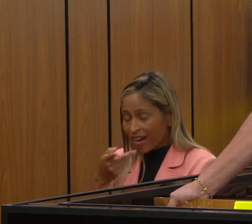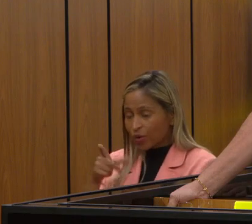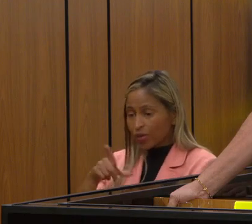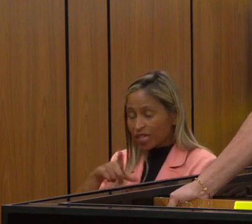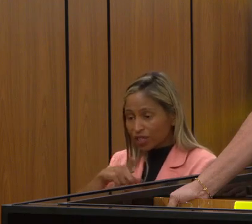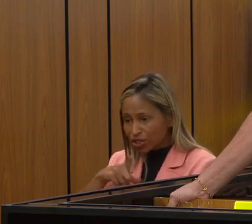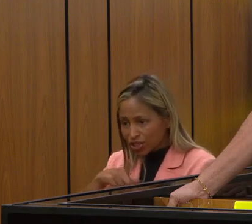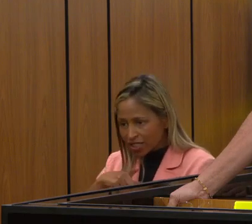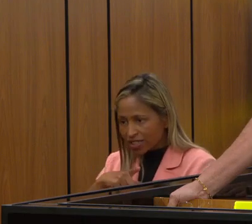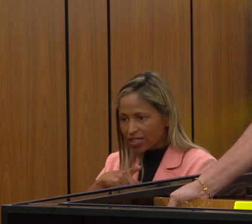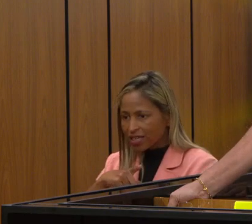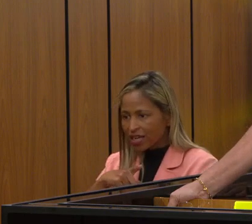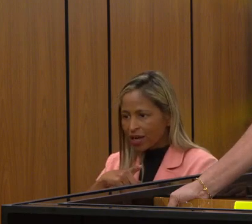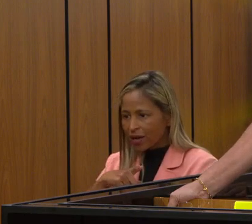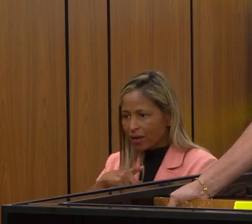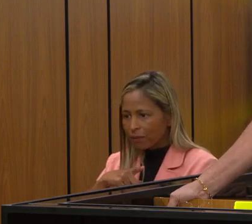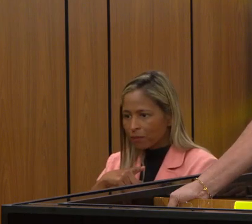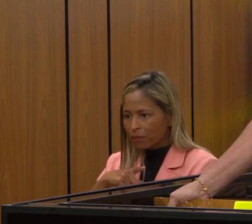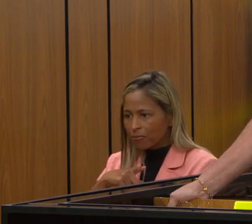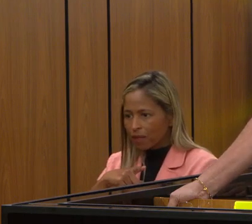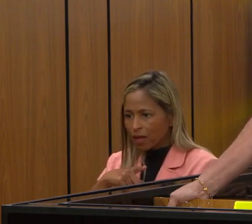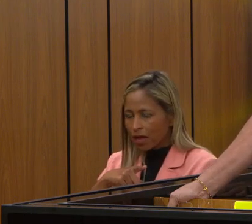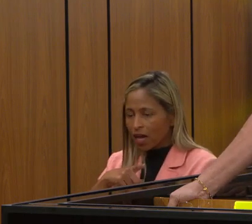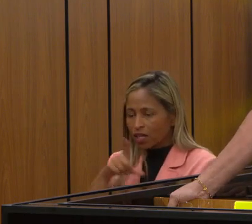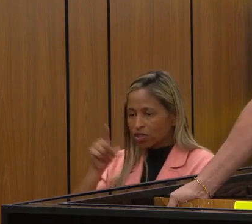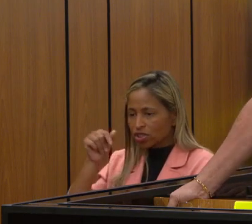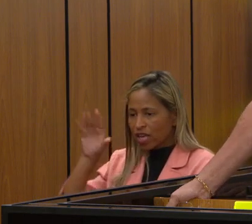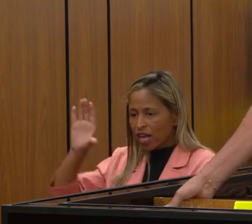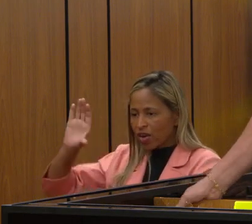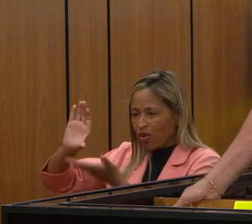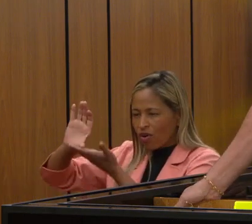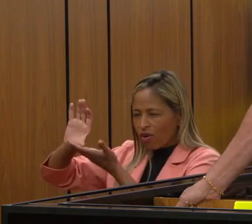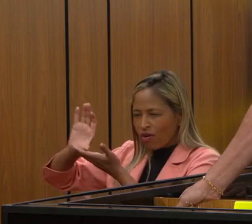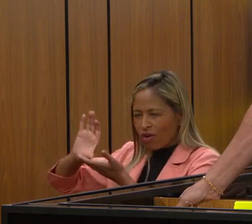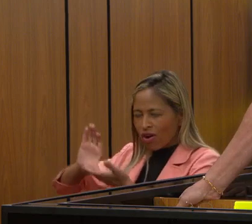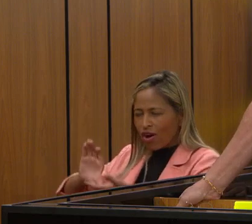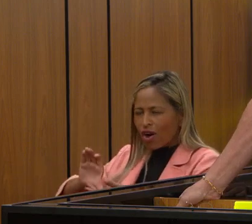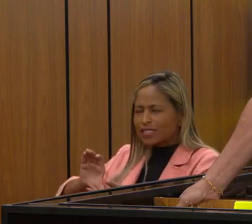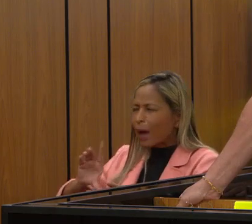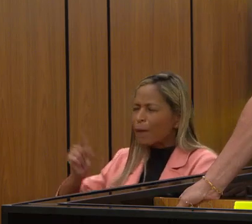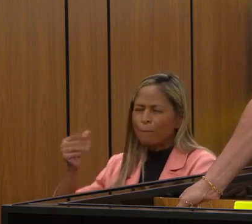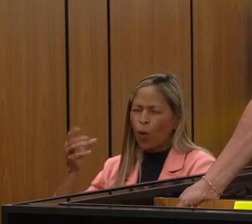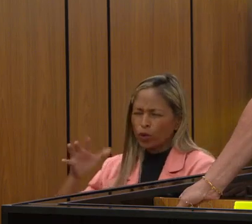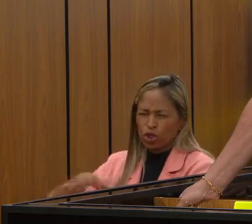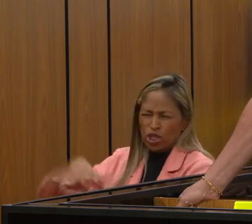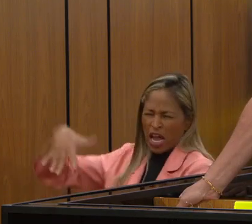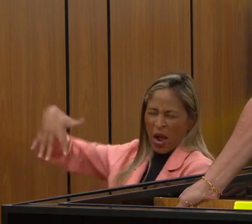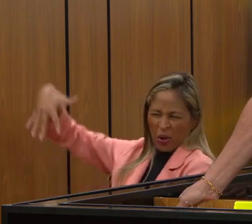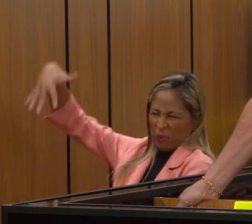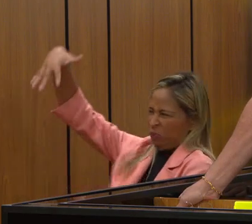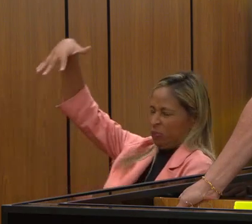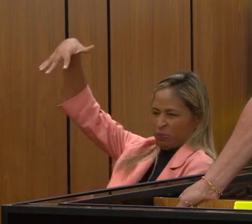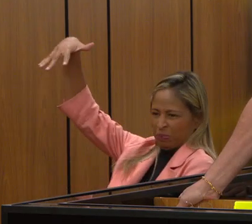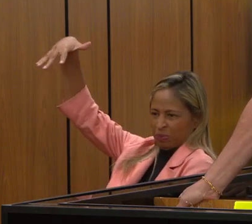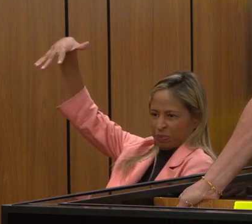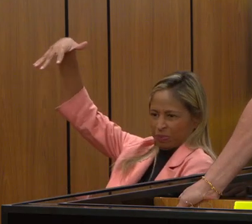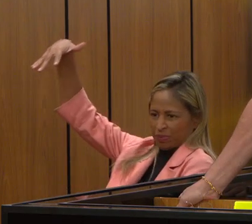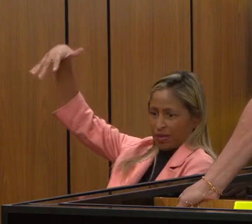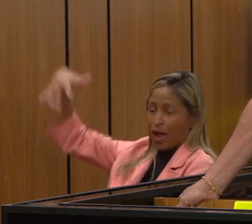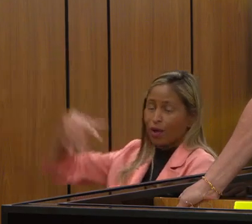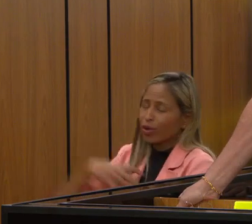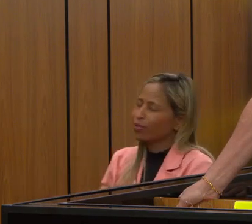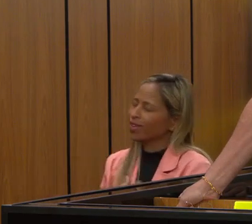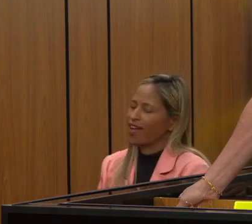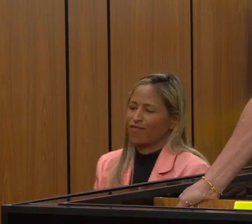uma mini Fortuna que não é tipo vou explicar vocês vão entender Tô um pouco